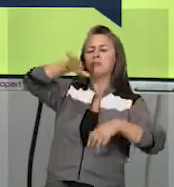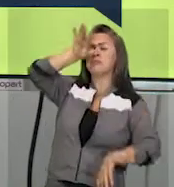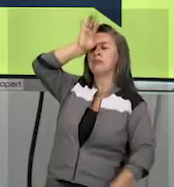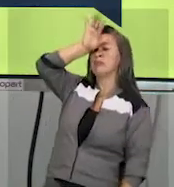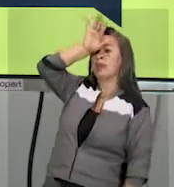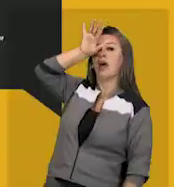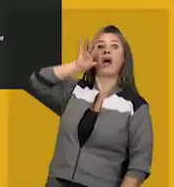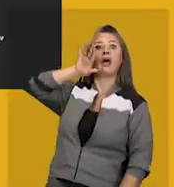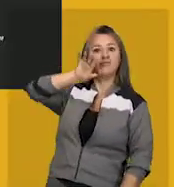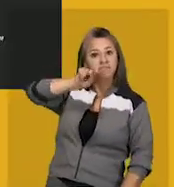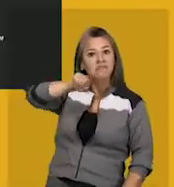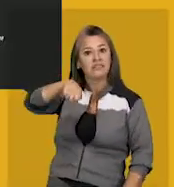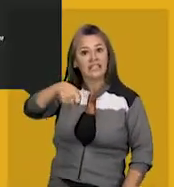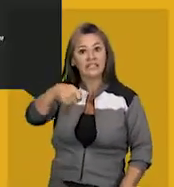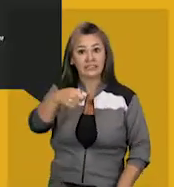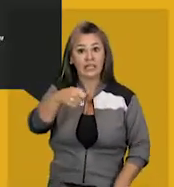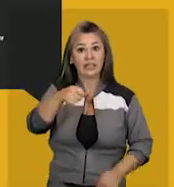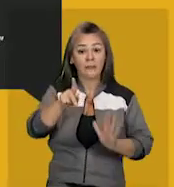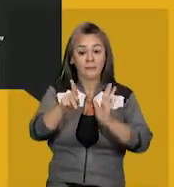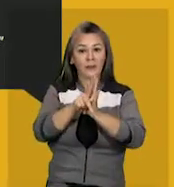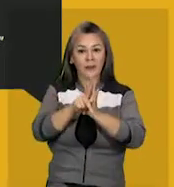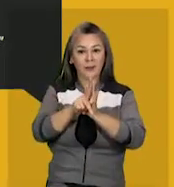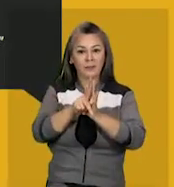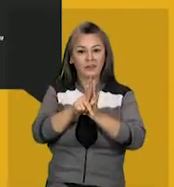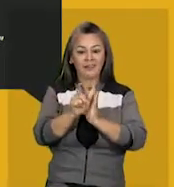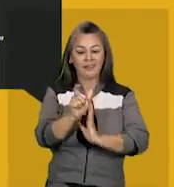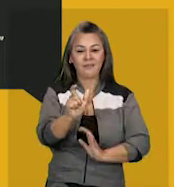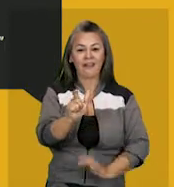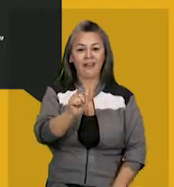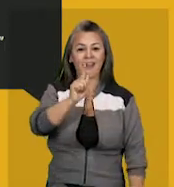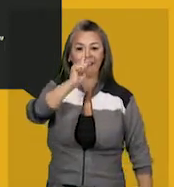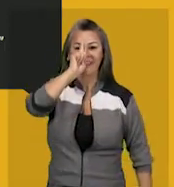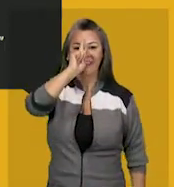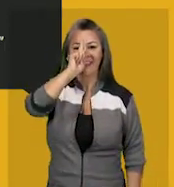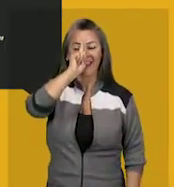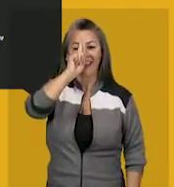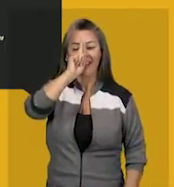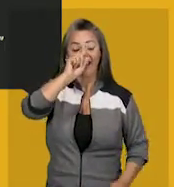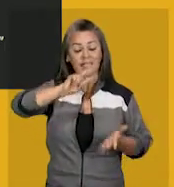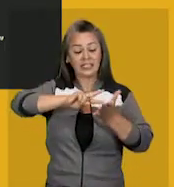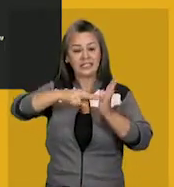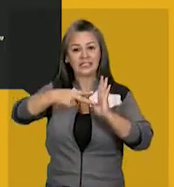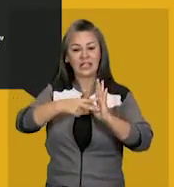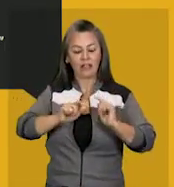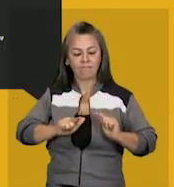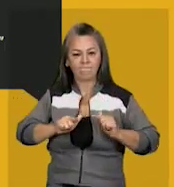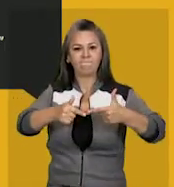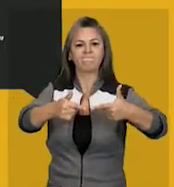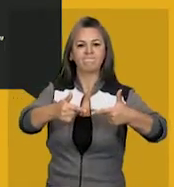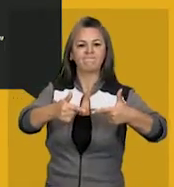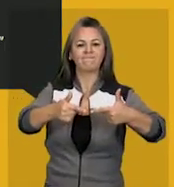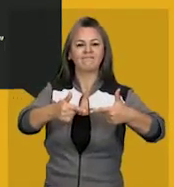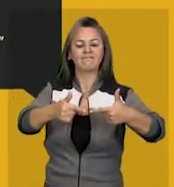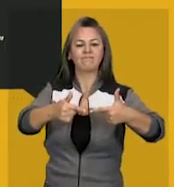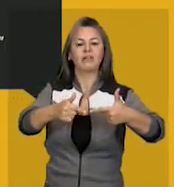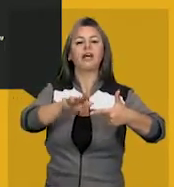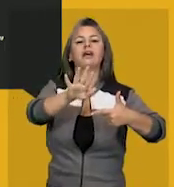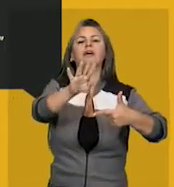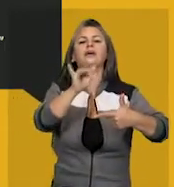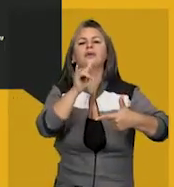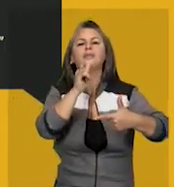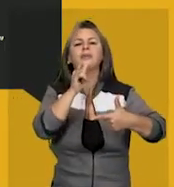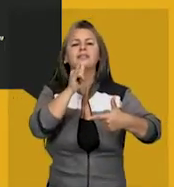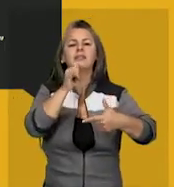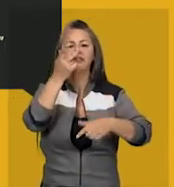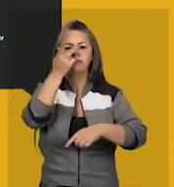dram, que é agir, porque ele é um texto literário. E por ser um texto literário, muitos pensam que é só para ser